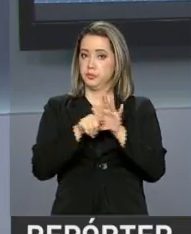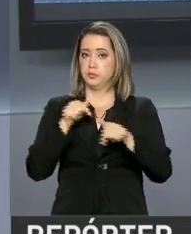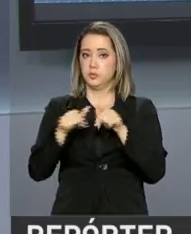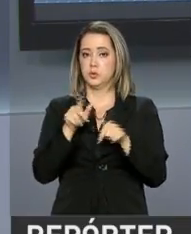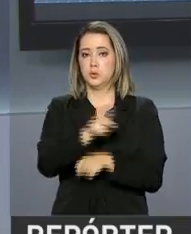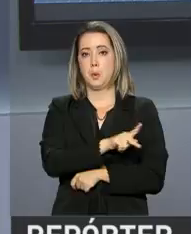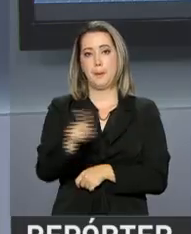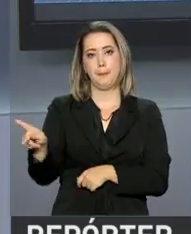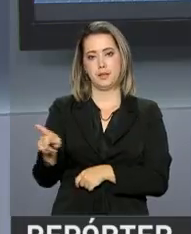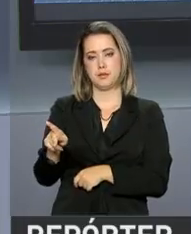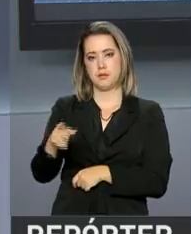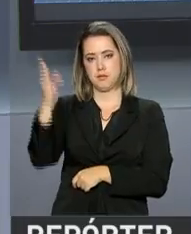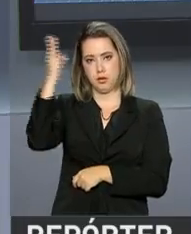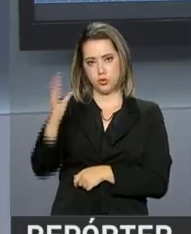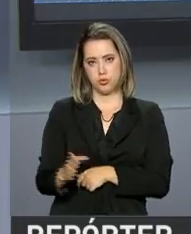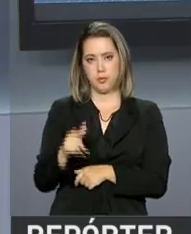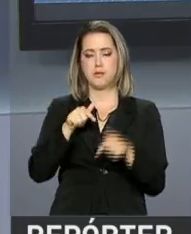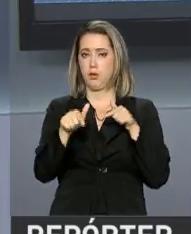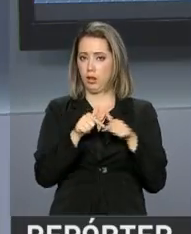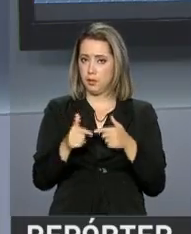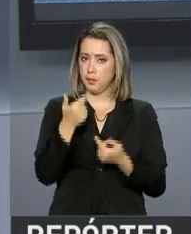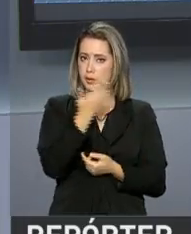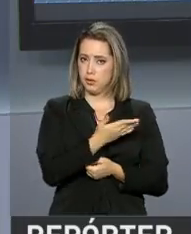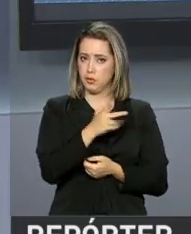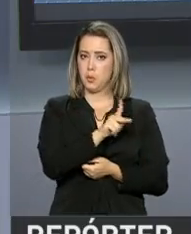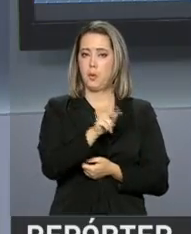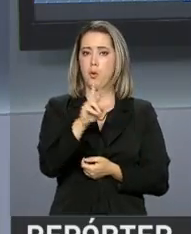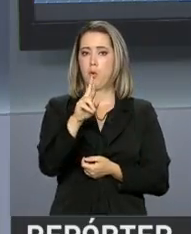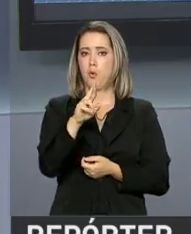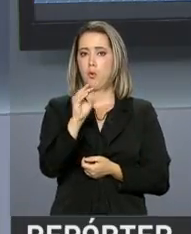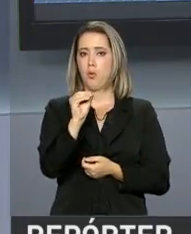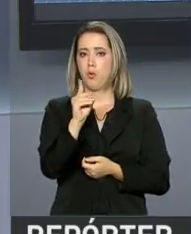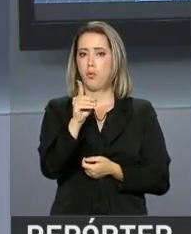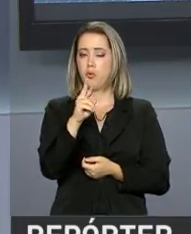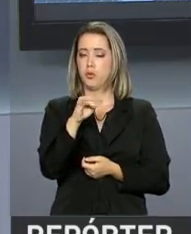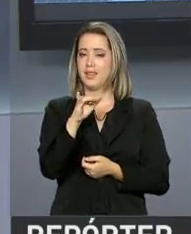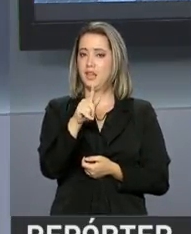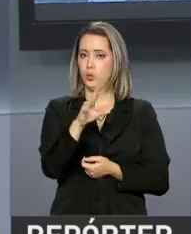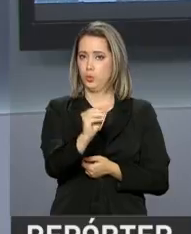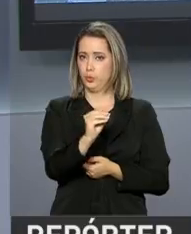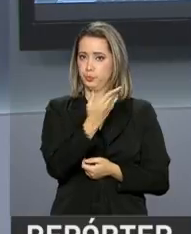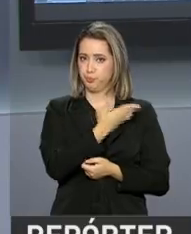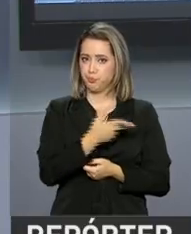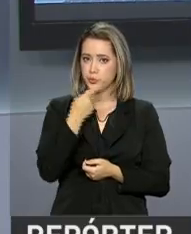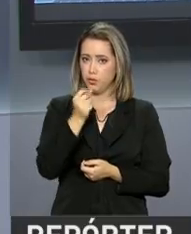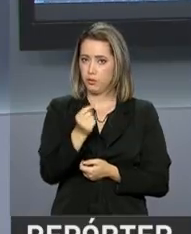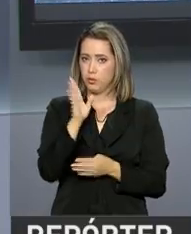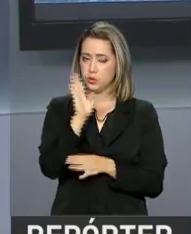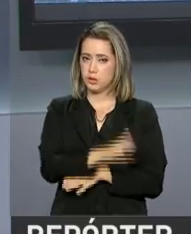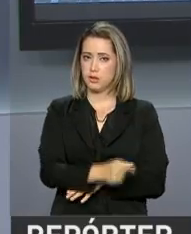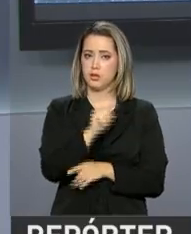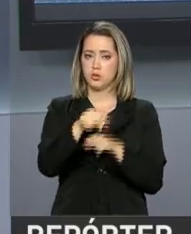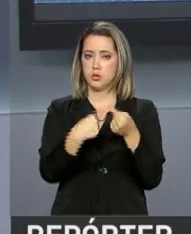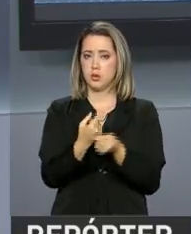da República em exercício, o deputado federal e presidente da Câmara, Rodrigo Maia. Nesta tarde, após se reunir com o presidente